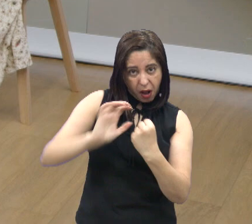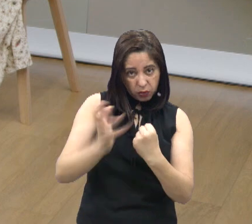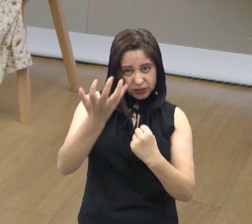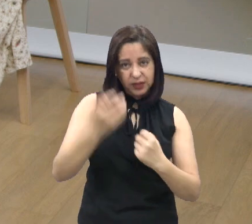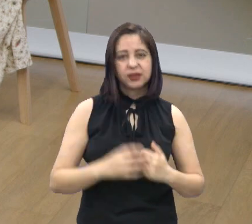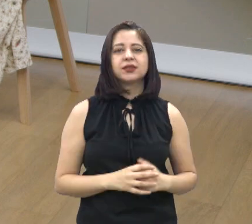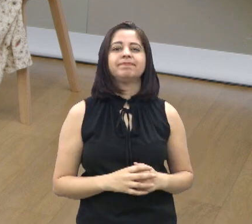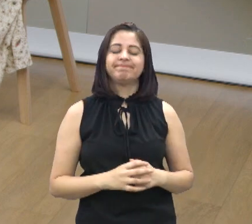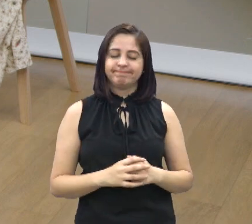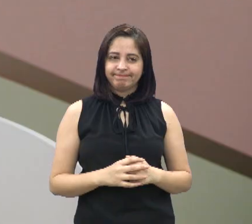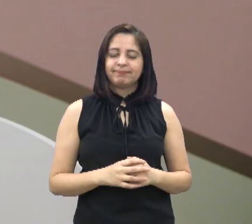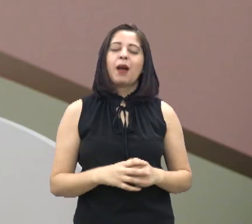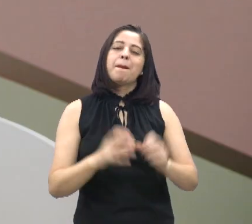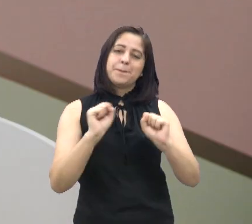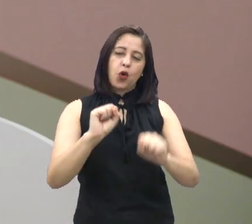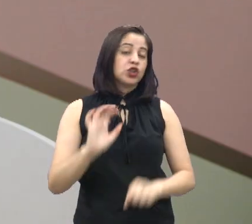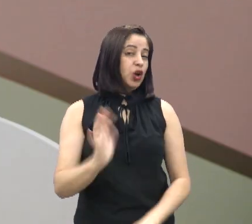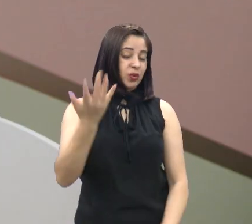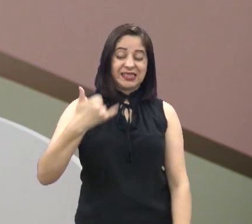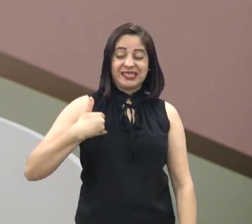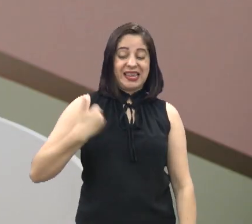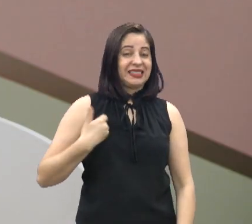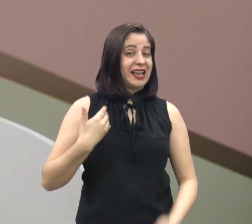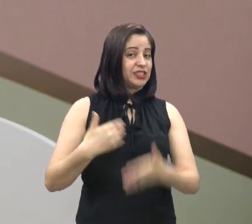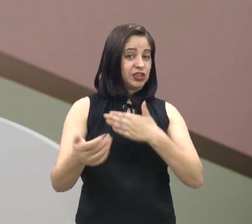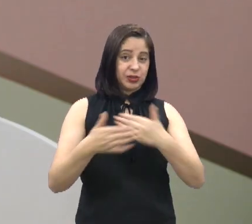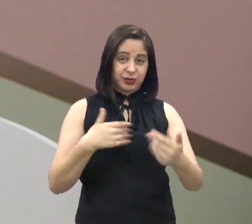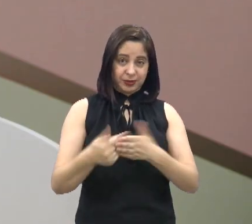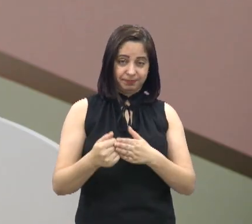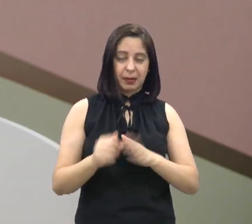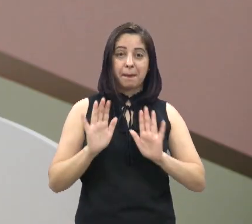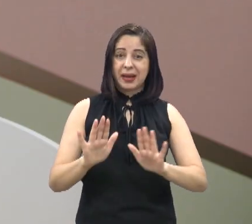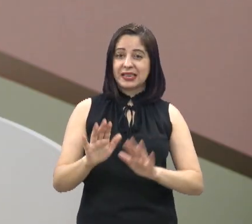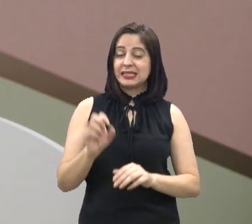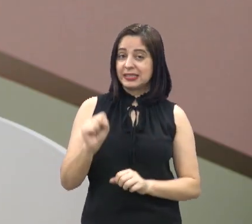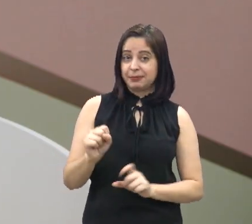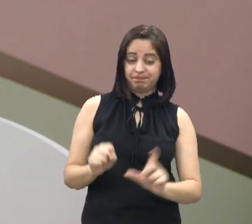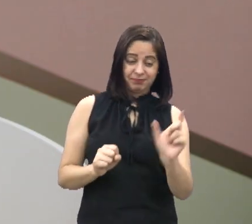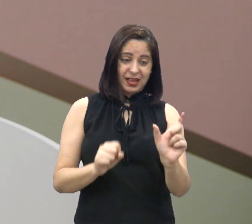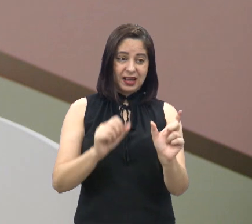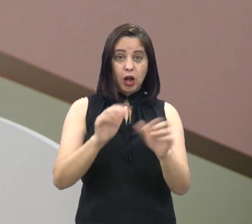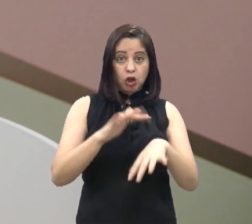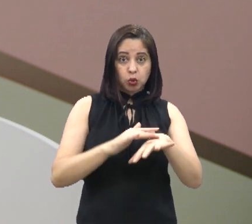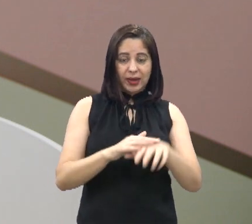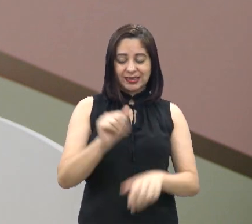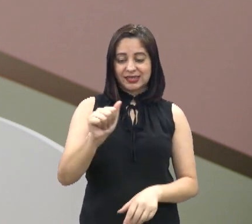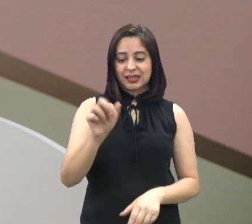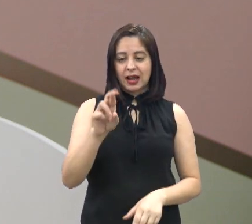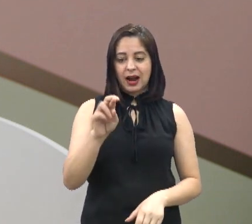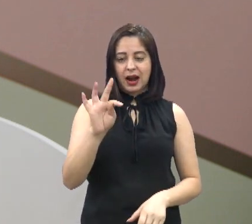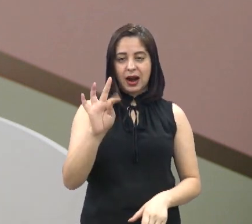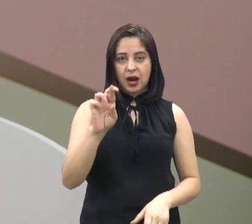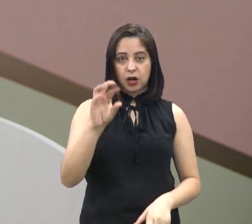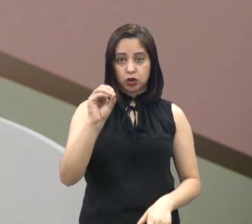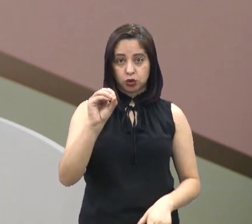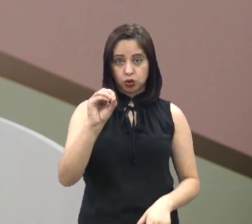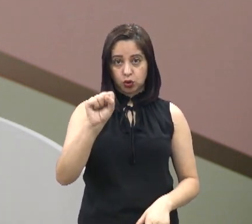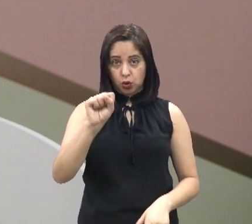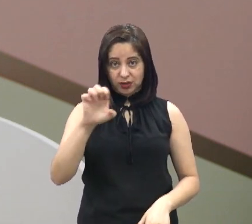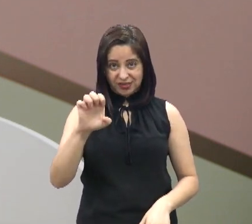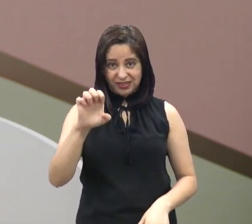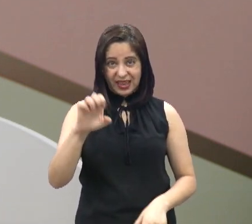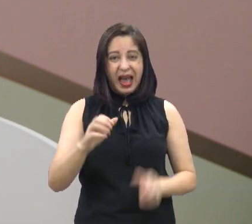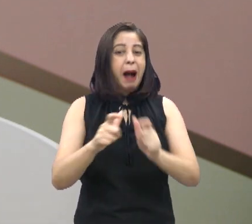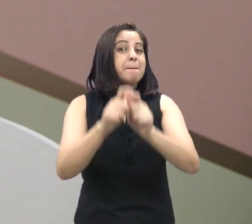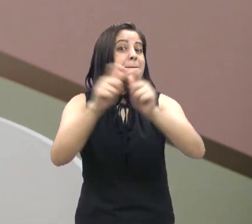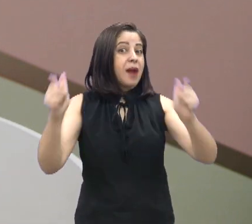qualquer idade. É claro, assim, quando falamos de artrose, nós vamos pensar mais no paciente com acima de 60, 50,